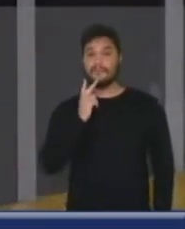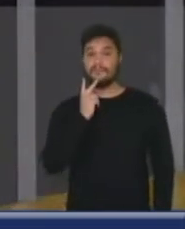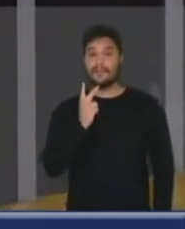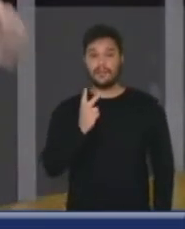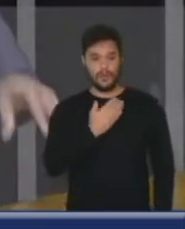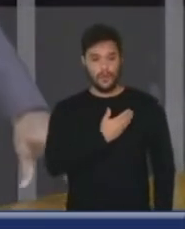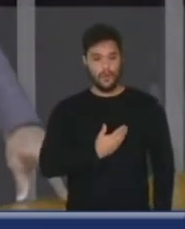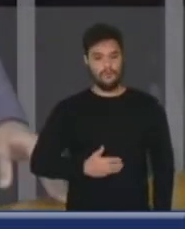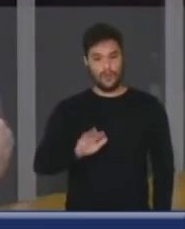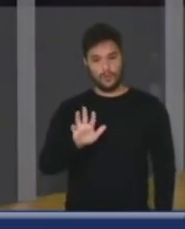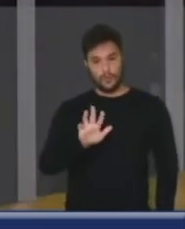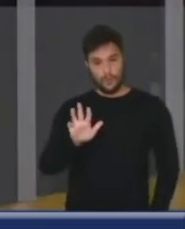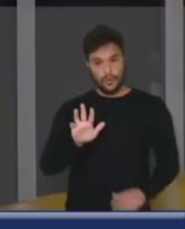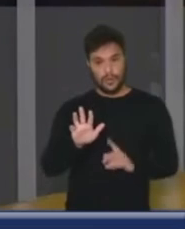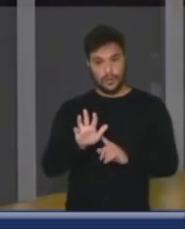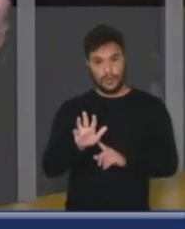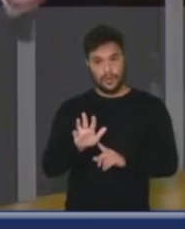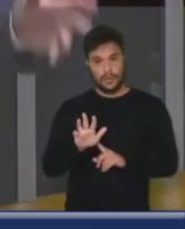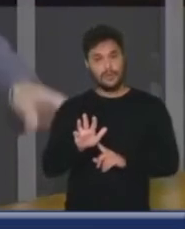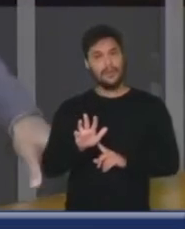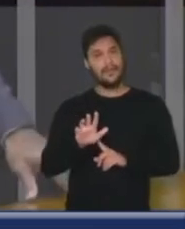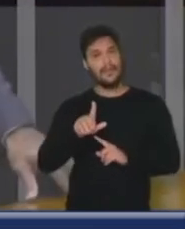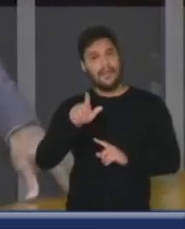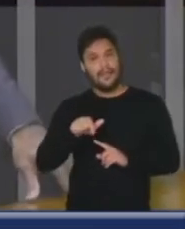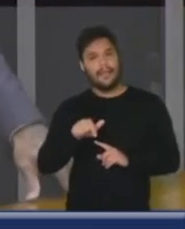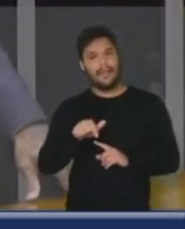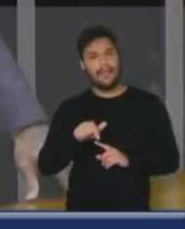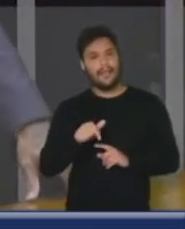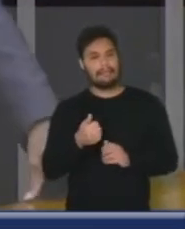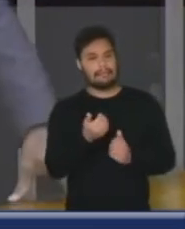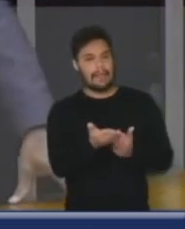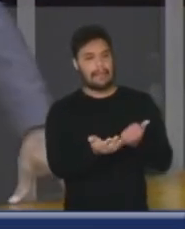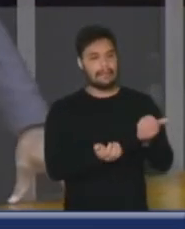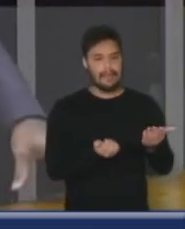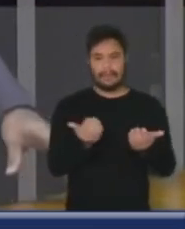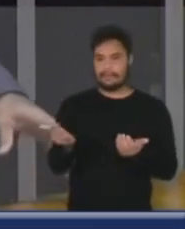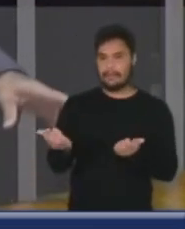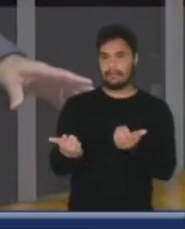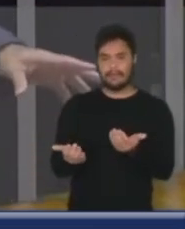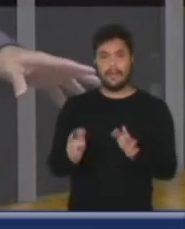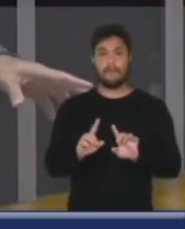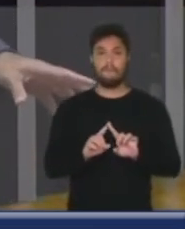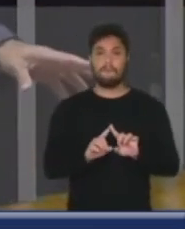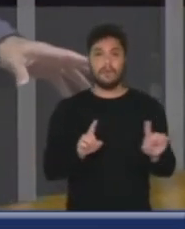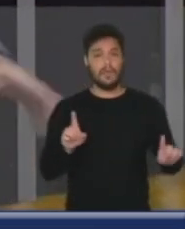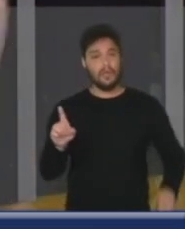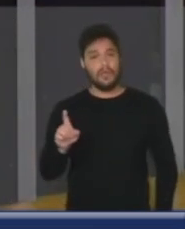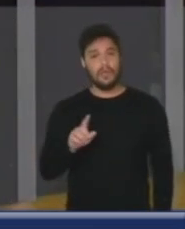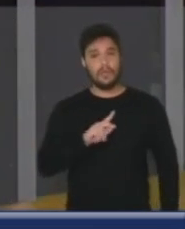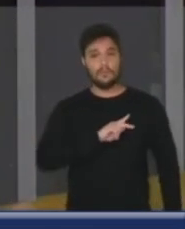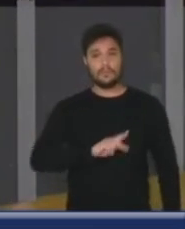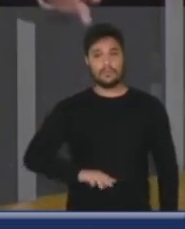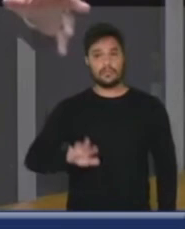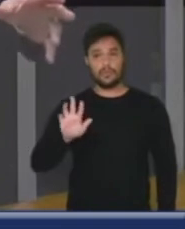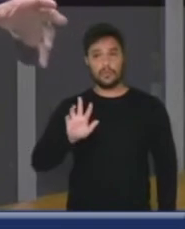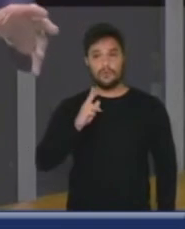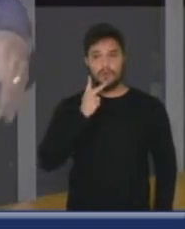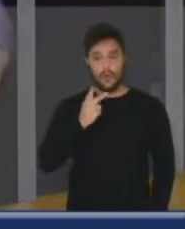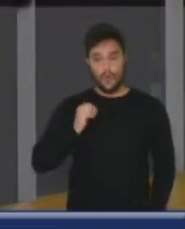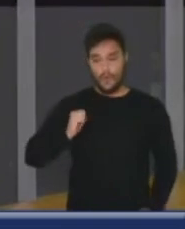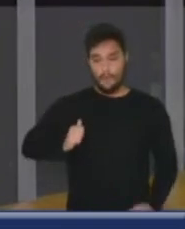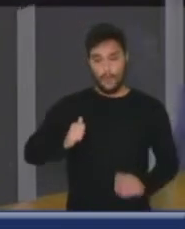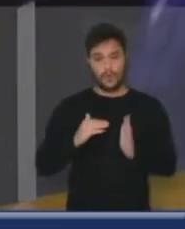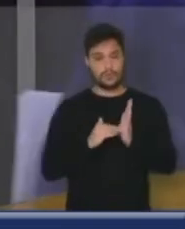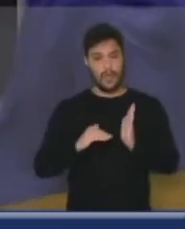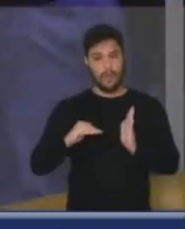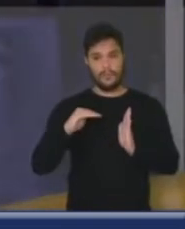o desgoverno Lula, era um governo de muitas entregas. E ela dizia que o governo Lula aumentou bolsas, aí aumentou